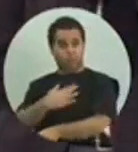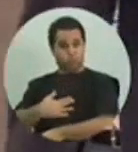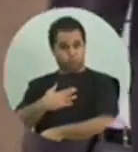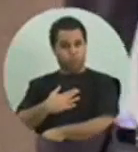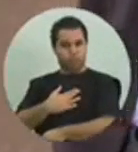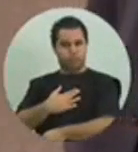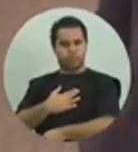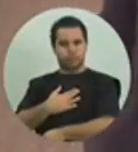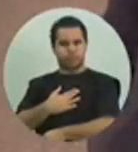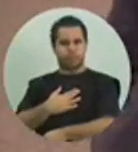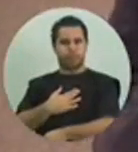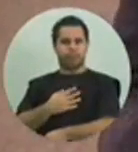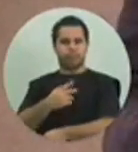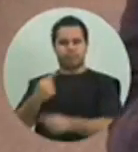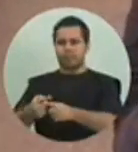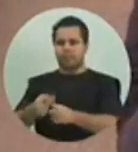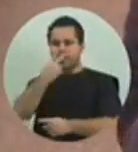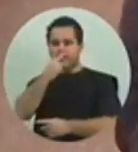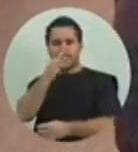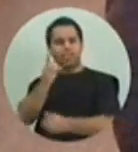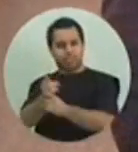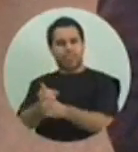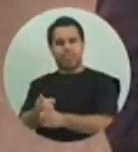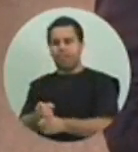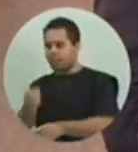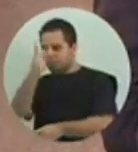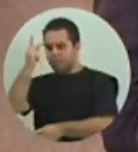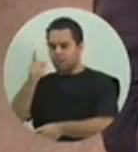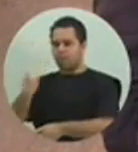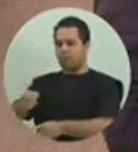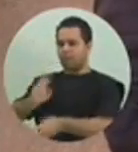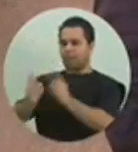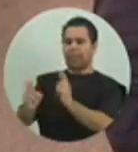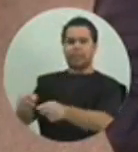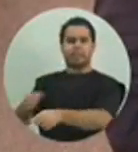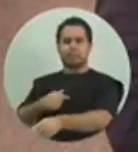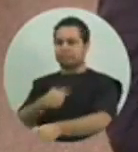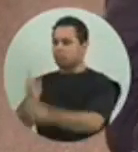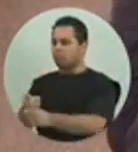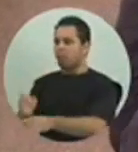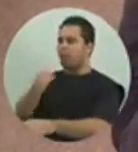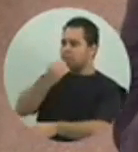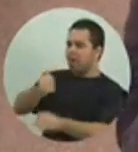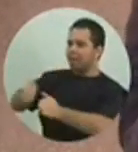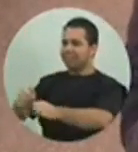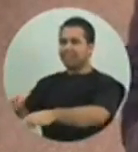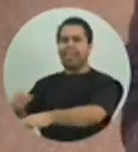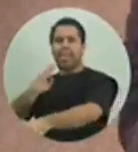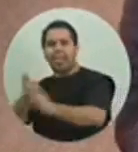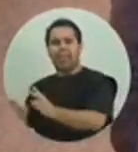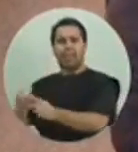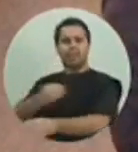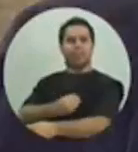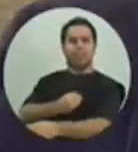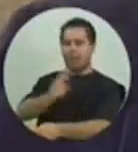É agradável conversar com alguém reclamão, né? Como é que a gente fica? Reclama de tudo, da vida, né,